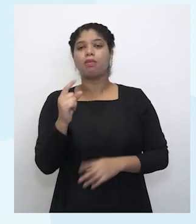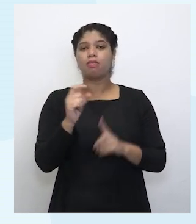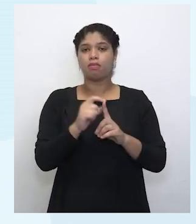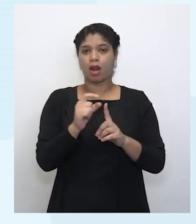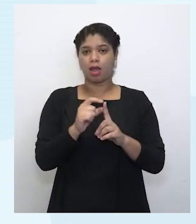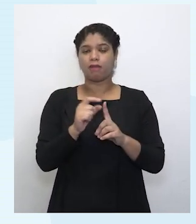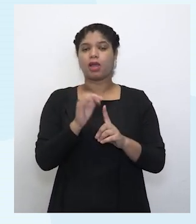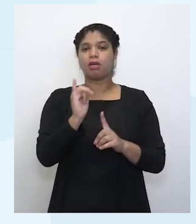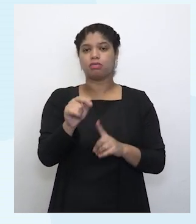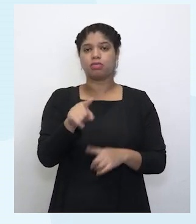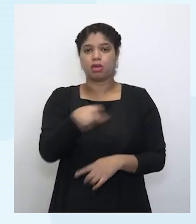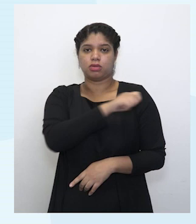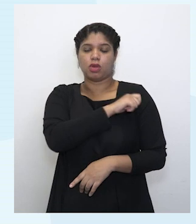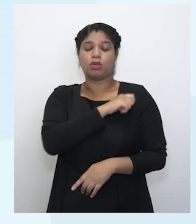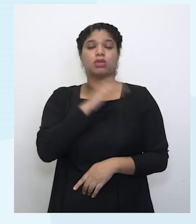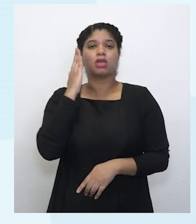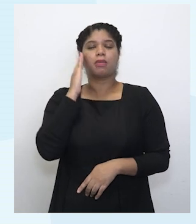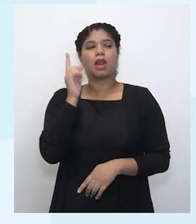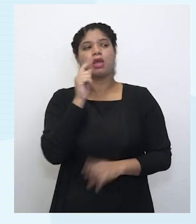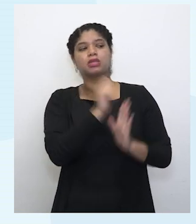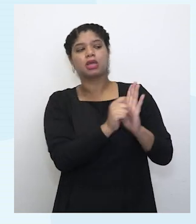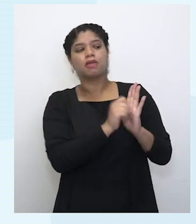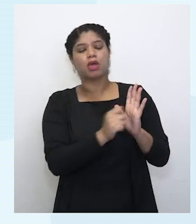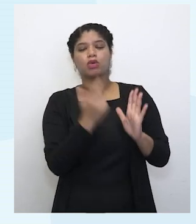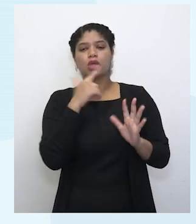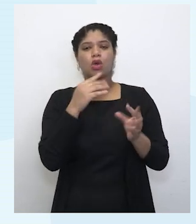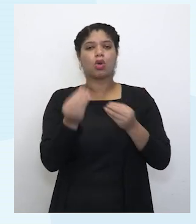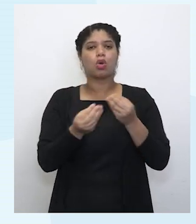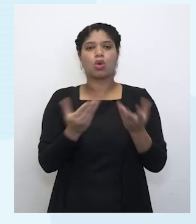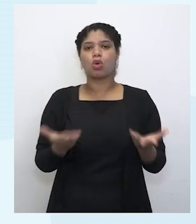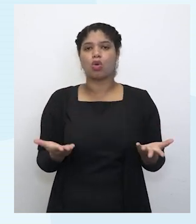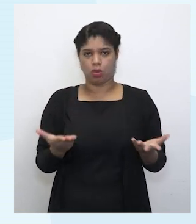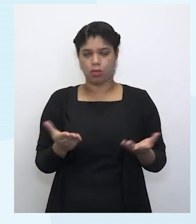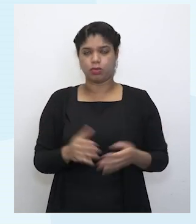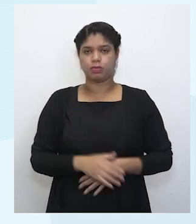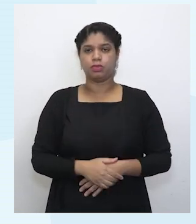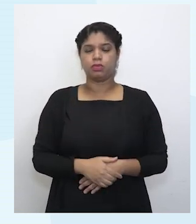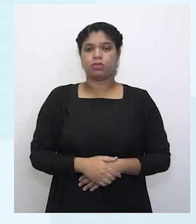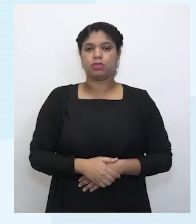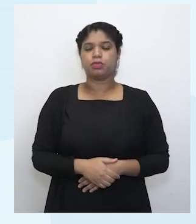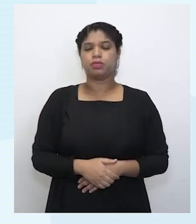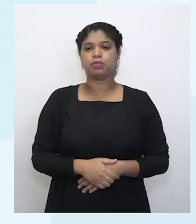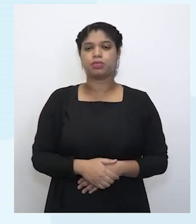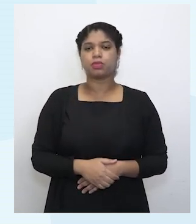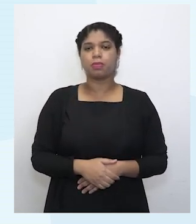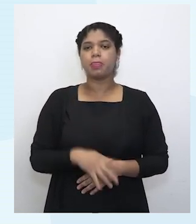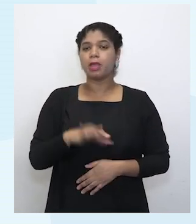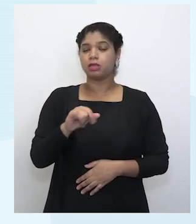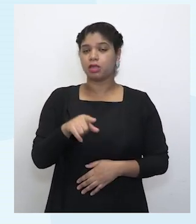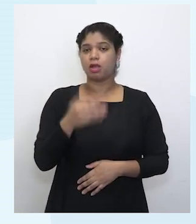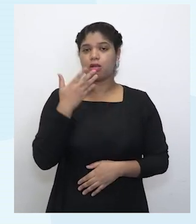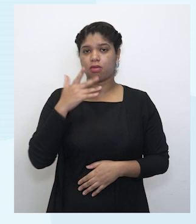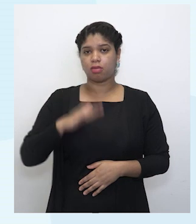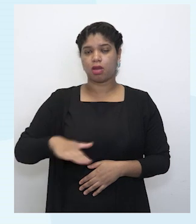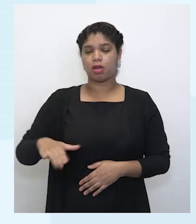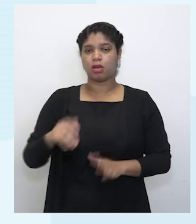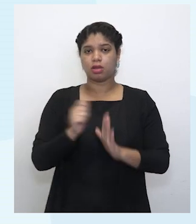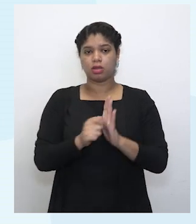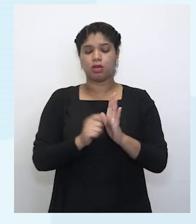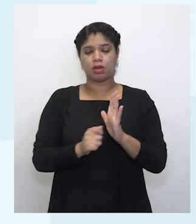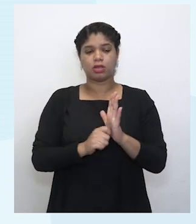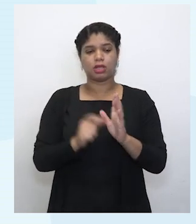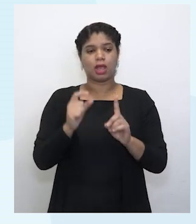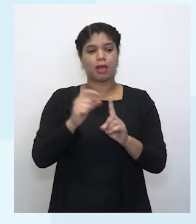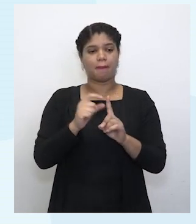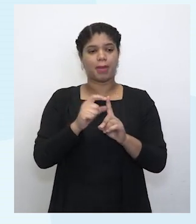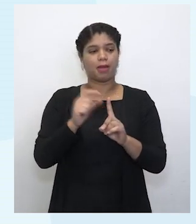para a identificação de como que a criança vai escrever, né? Então, se ela escrever a palavra que se